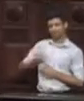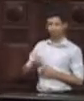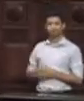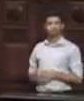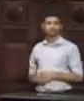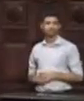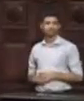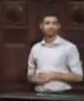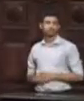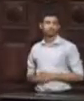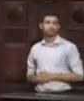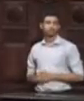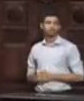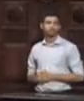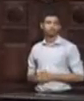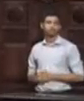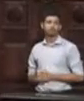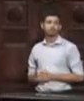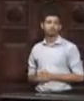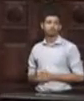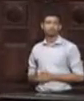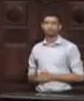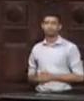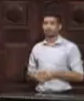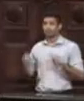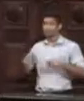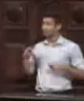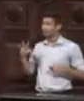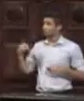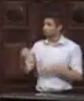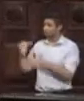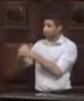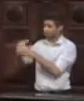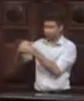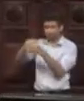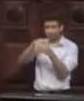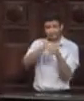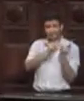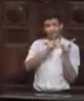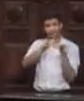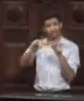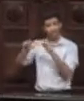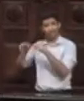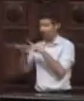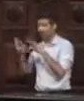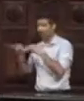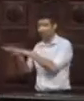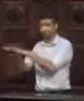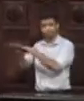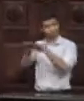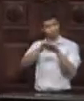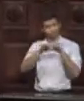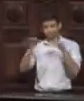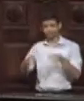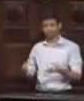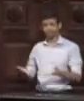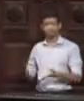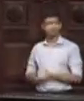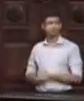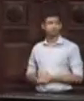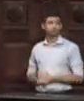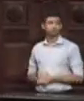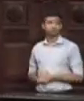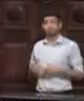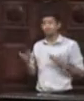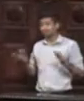de Fazenda, por unanimidade dos estados que participam do Conselho. Ora, então